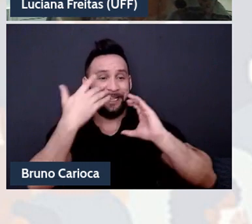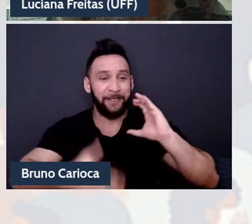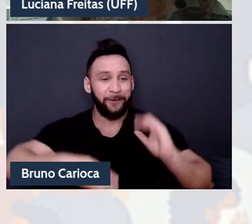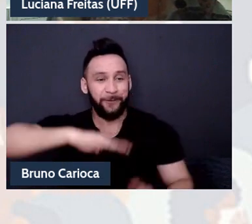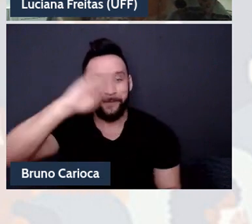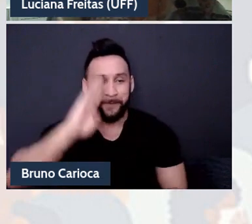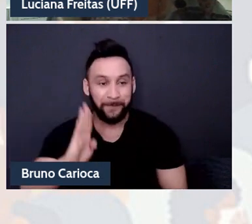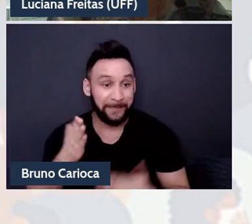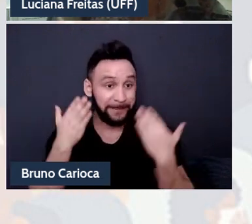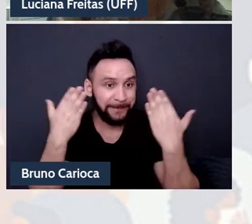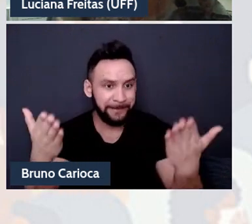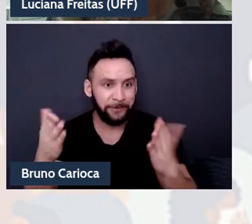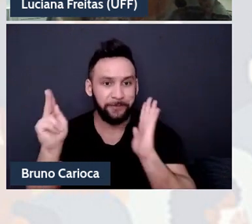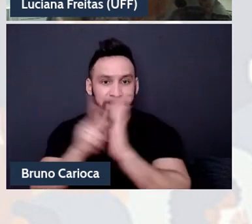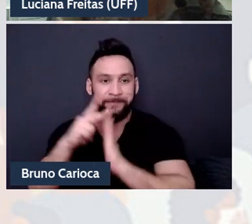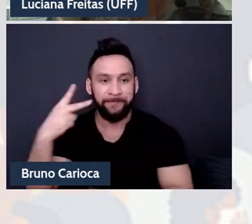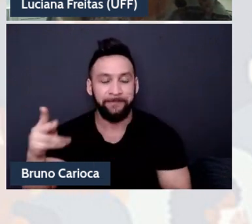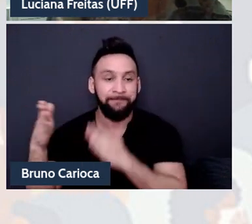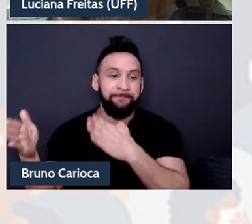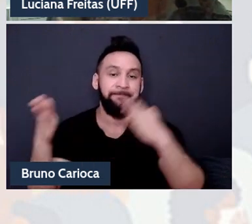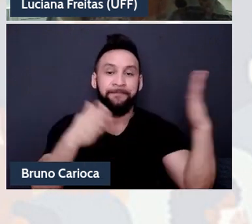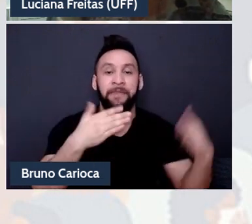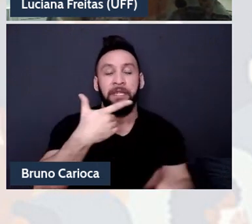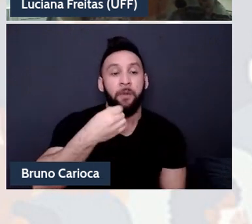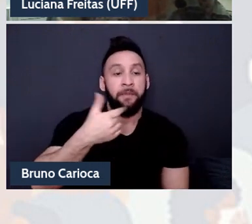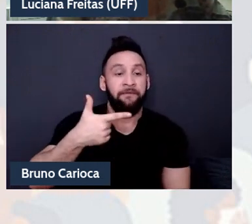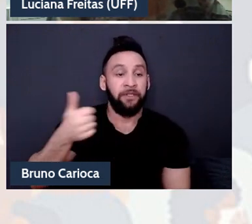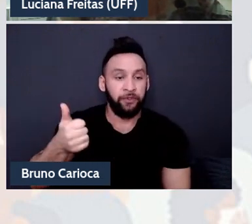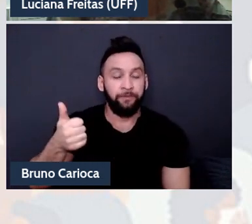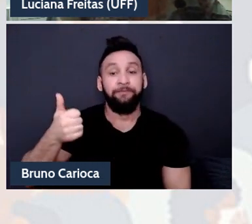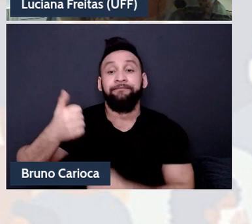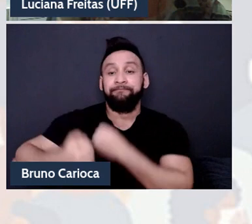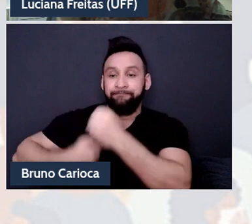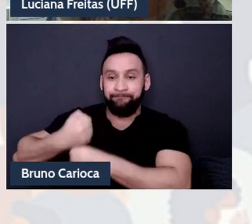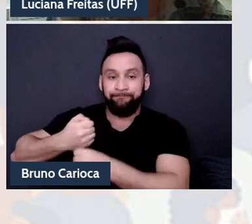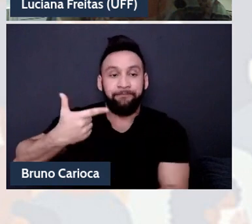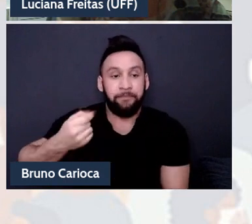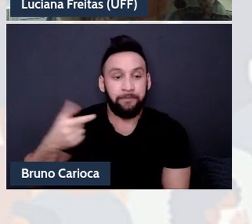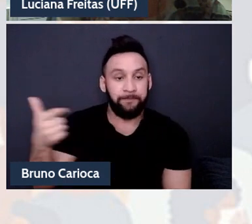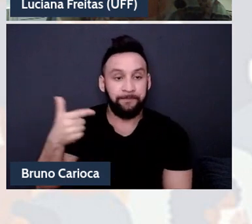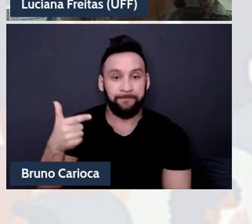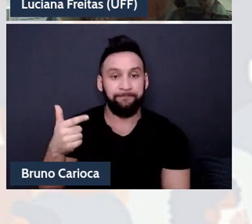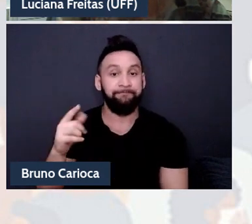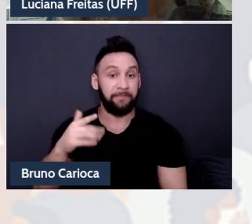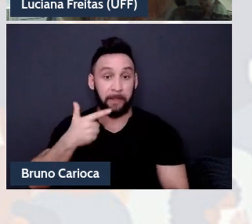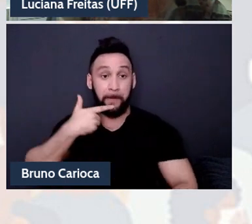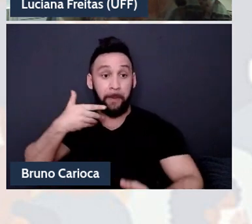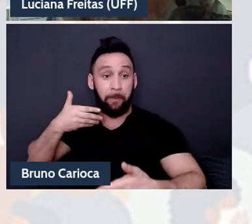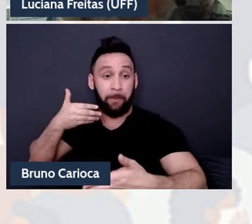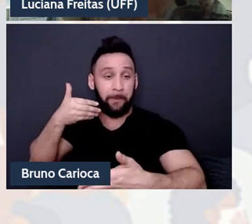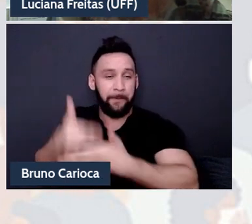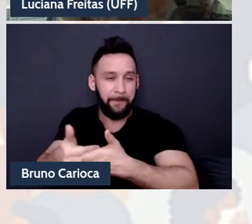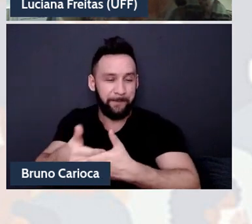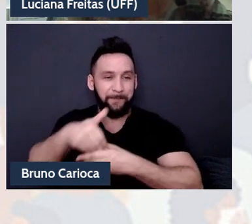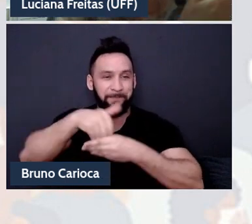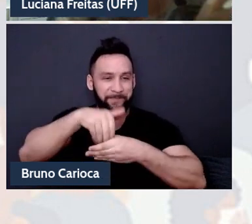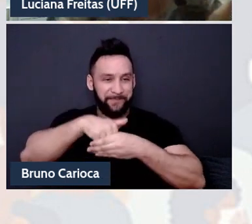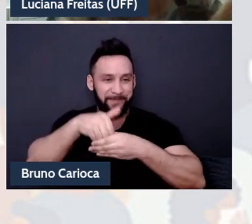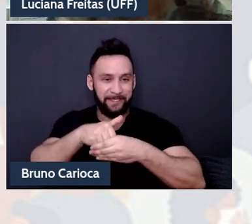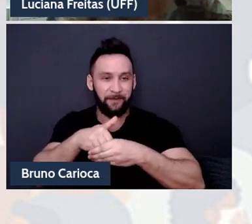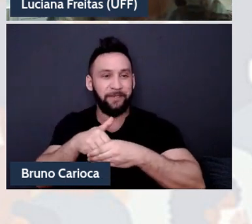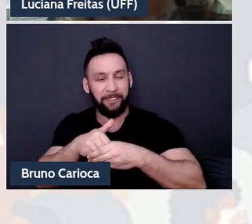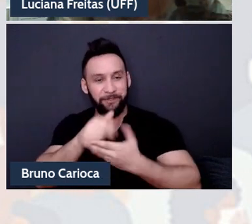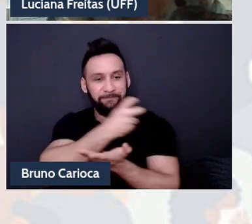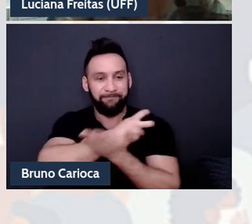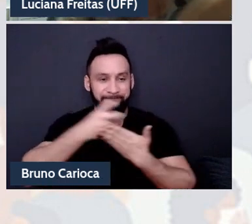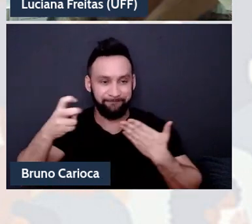2021, 2022? Momentos da pandemia, a gente na eleição presidencial, né? Ainda